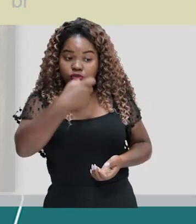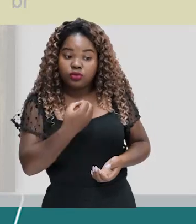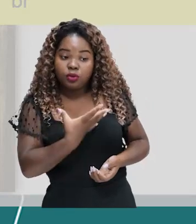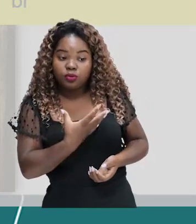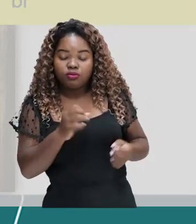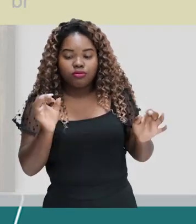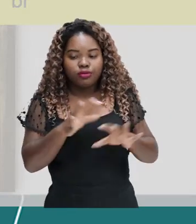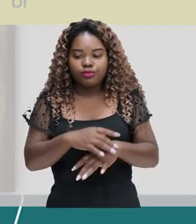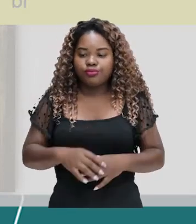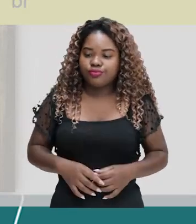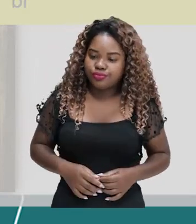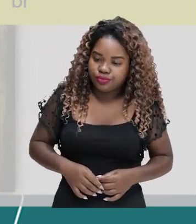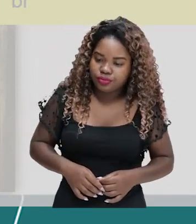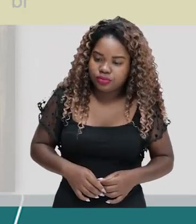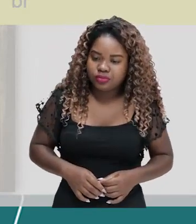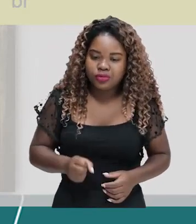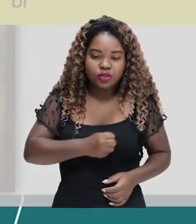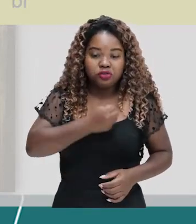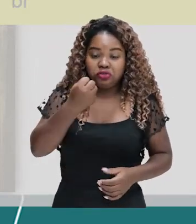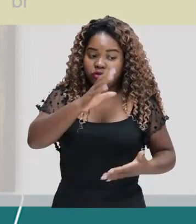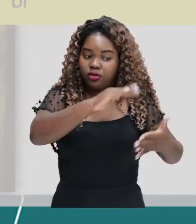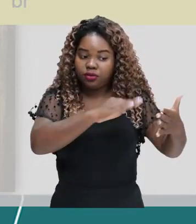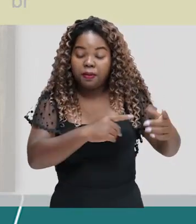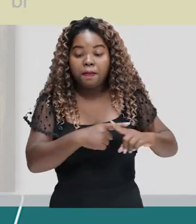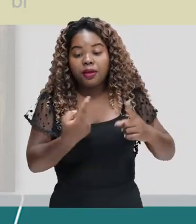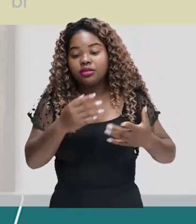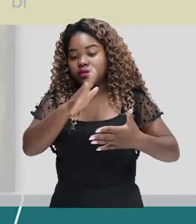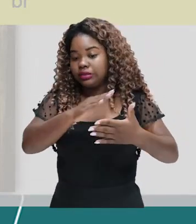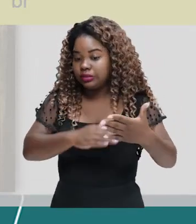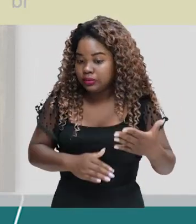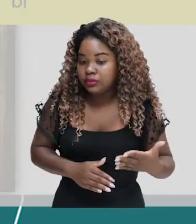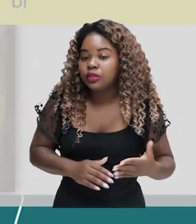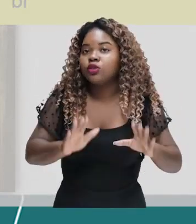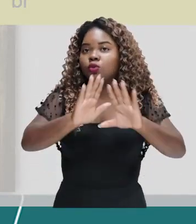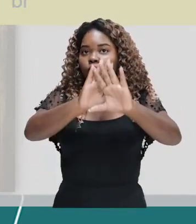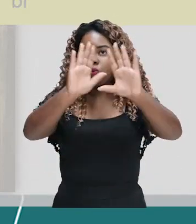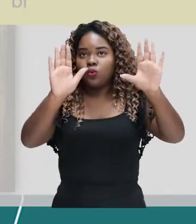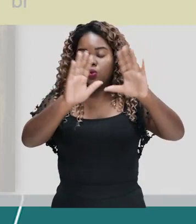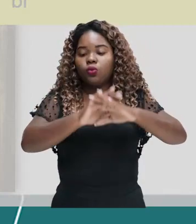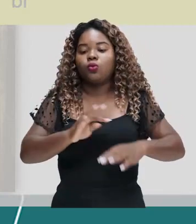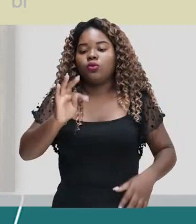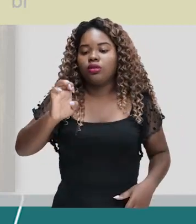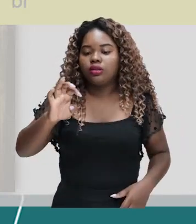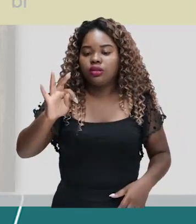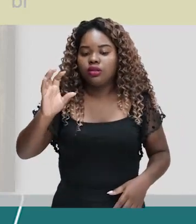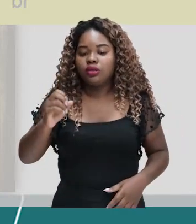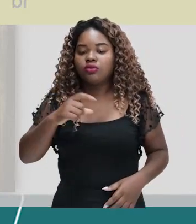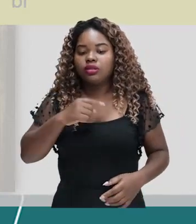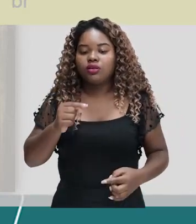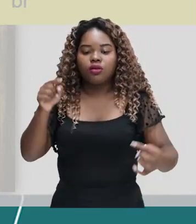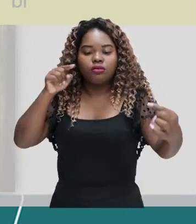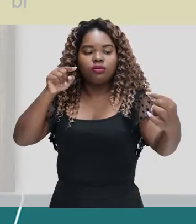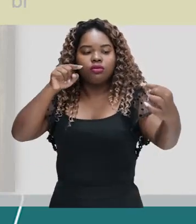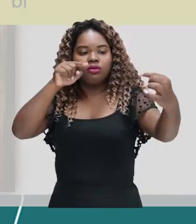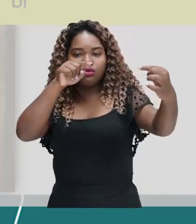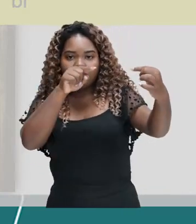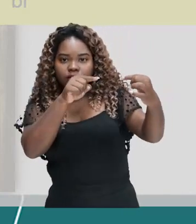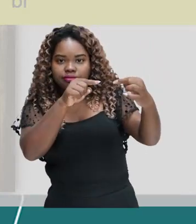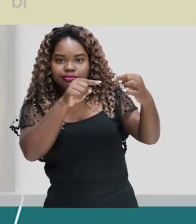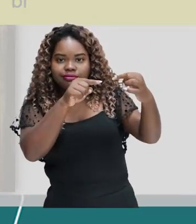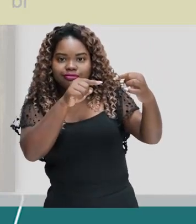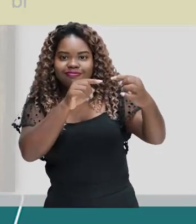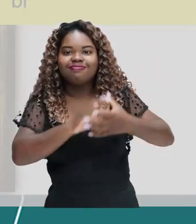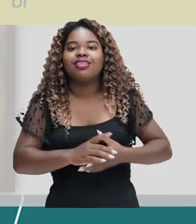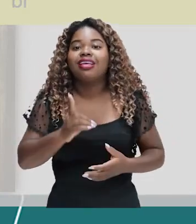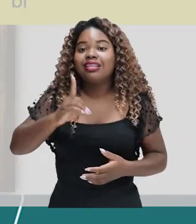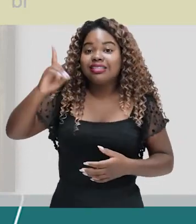é isso. Ele odiava a pintura, mas pintou o teto da Capela Sistina, que é justamente aquela que tem os dois dedinhos, Deus criando